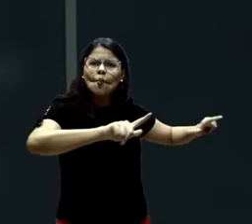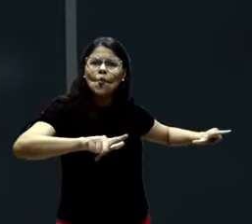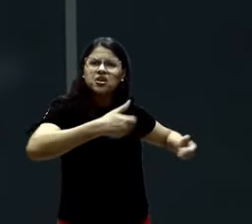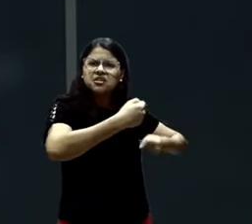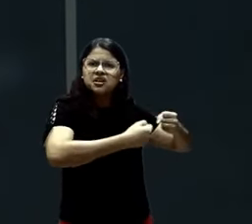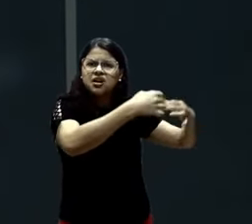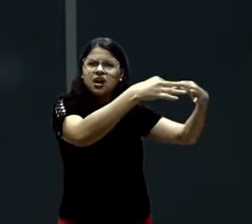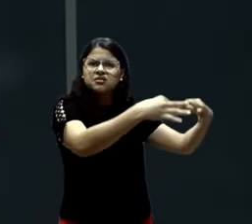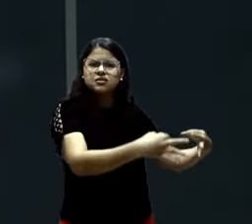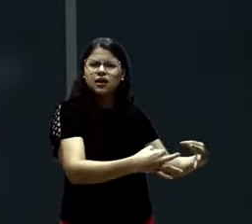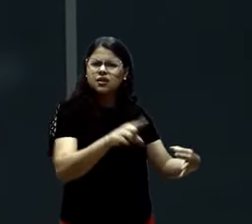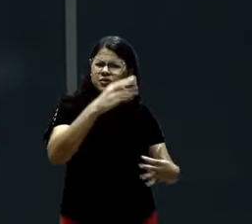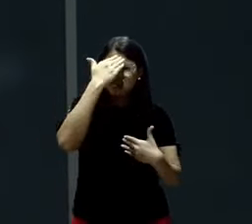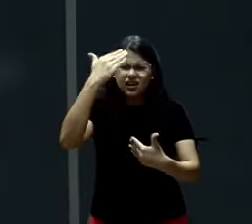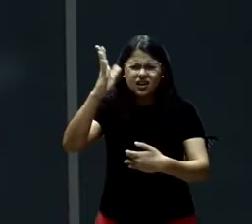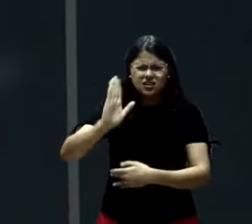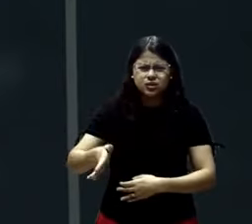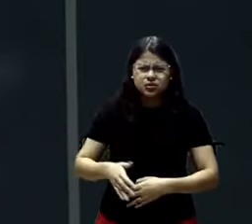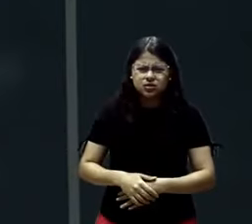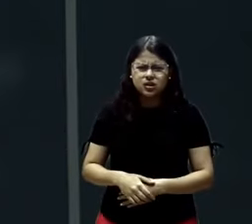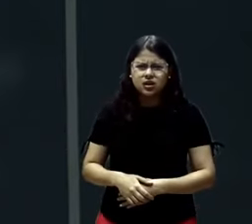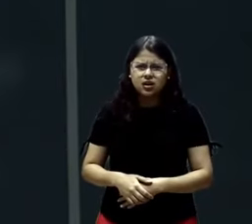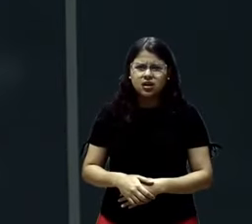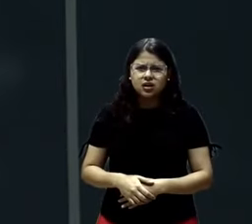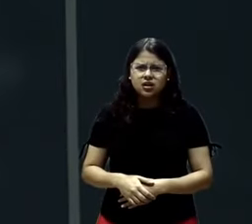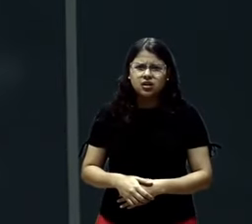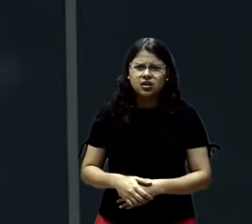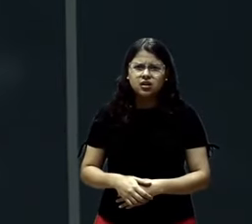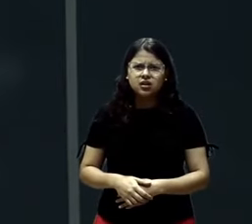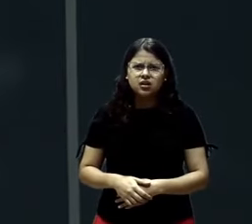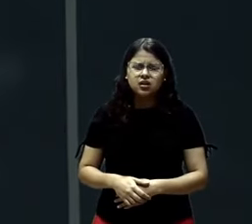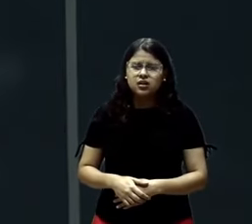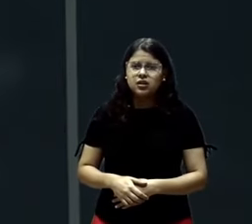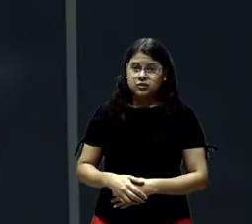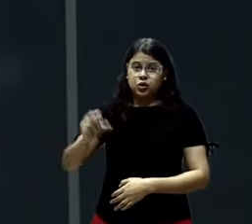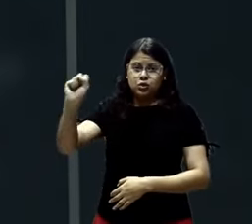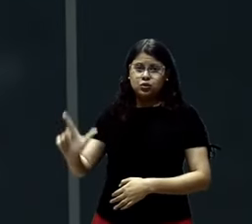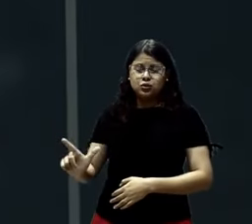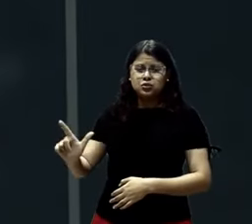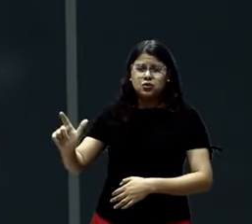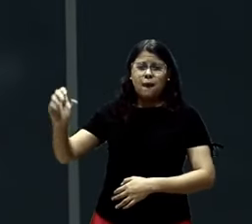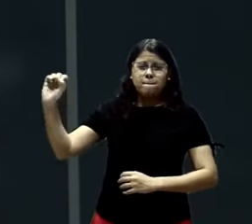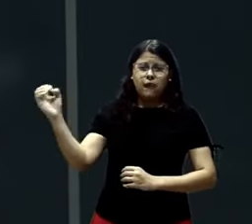tanta coisa acontecendo, e a nossa reflexão às vezes escapa.